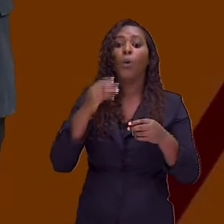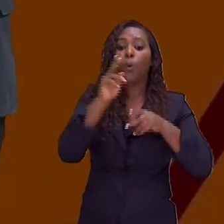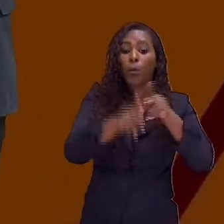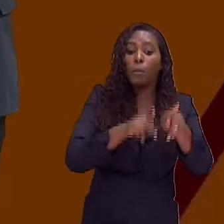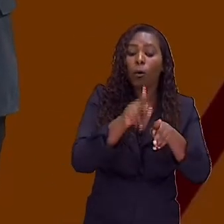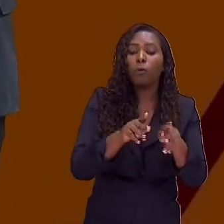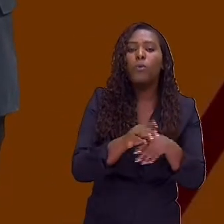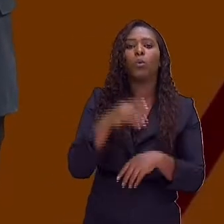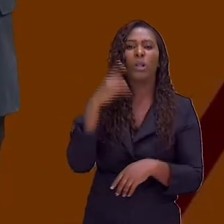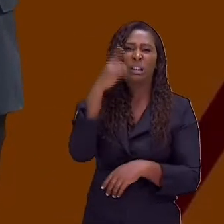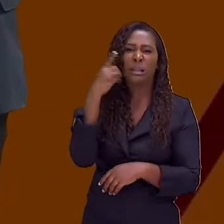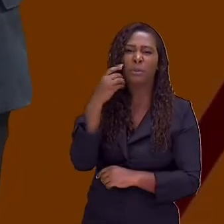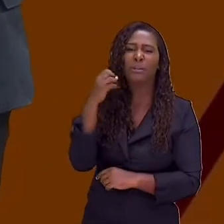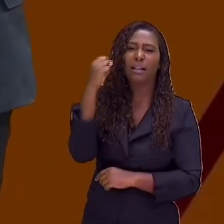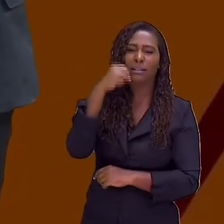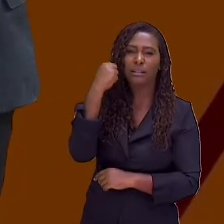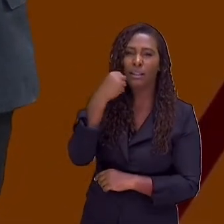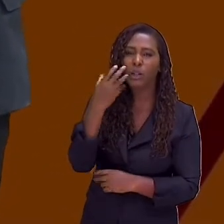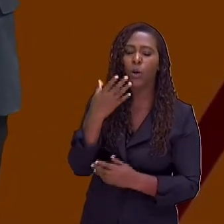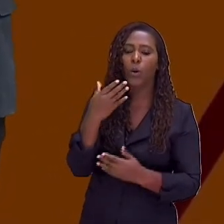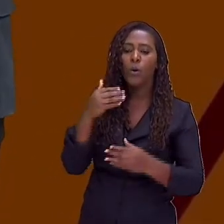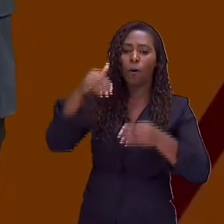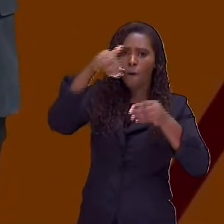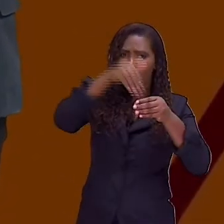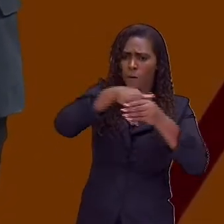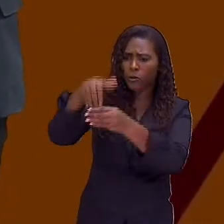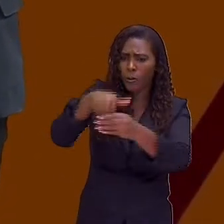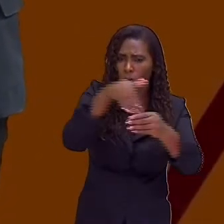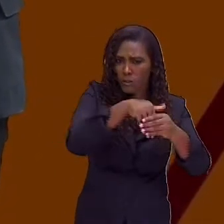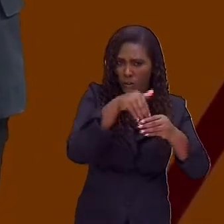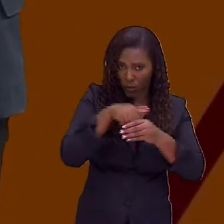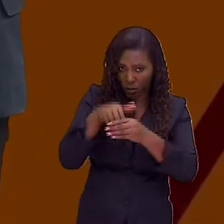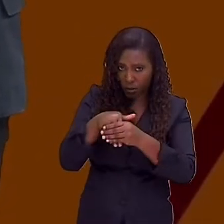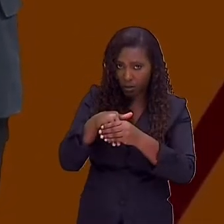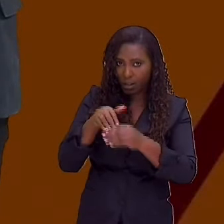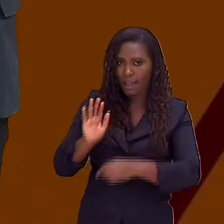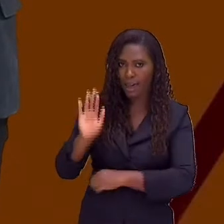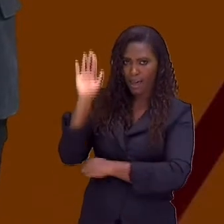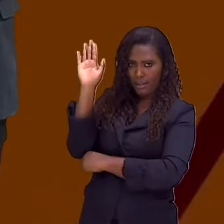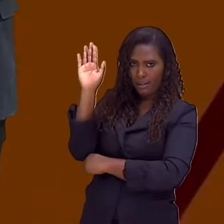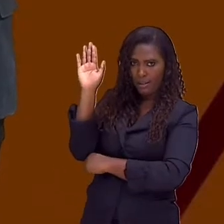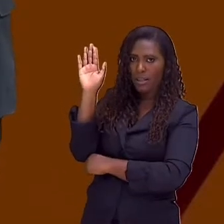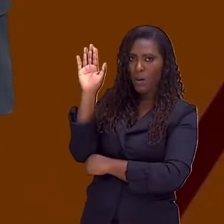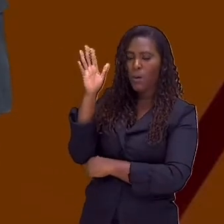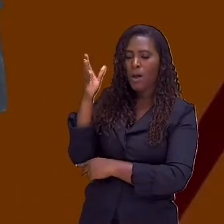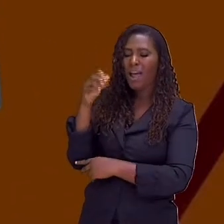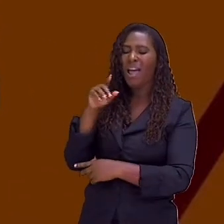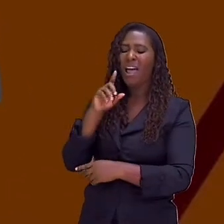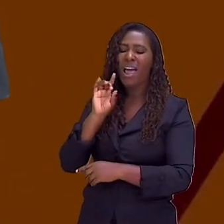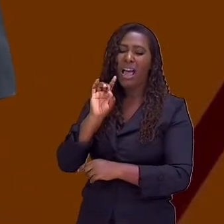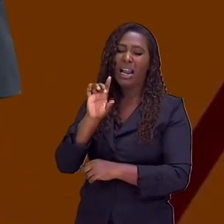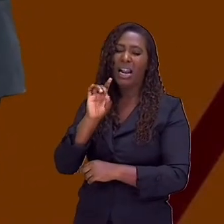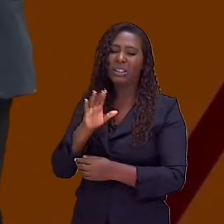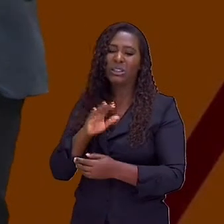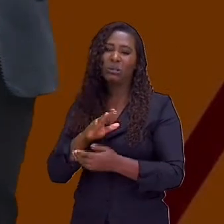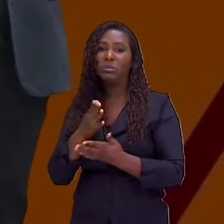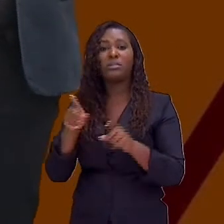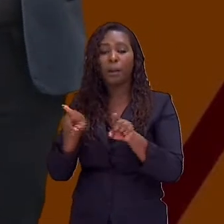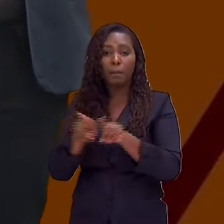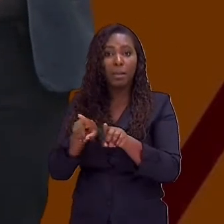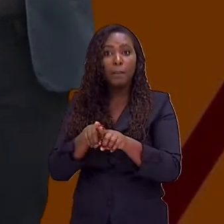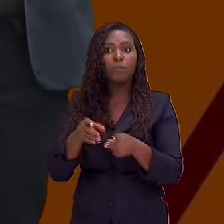censitário e os senadores eram nomeados pelo imperador. No Poder Judiciário, os juízes eram nomeados também